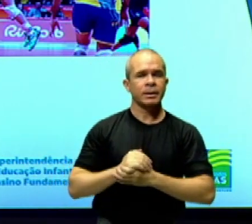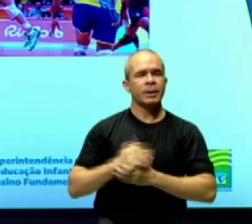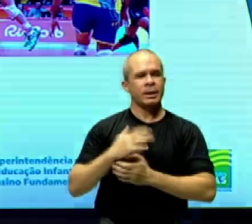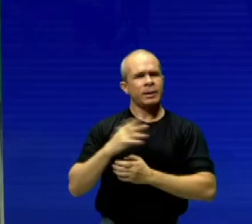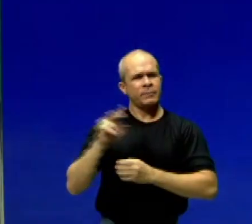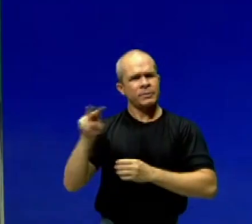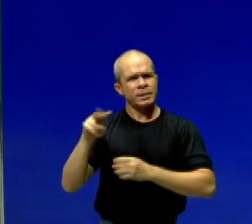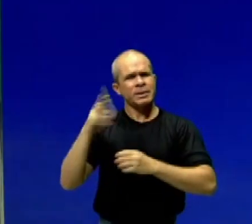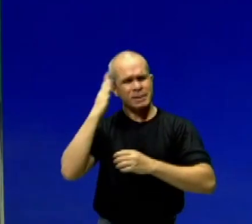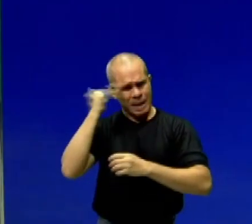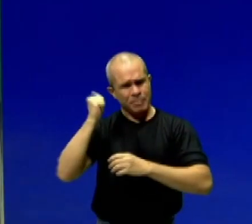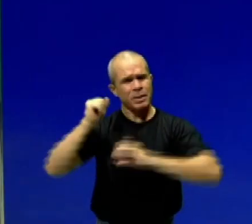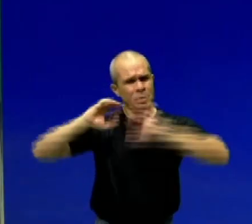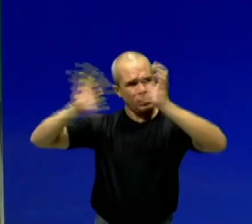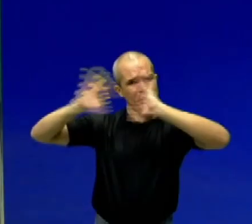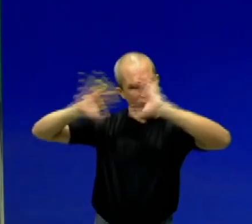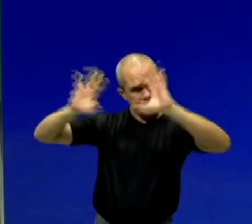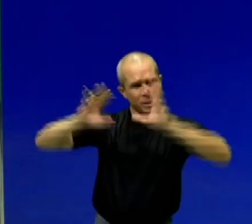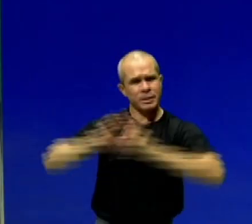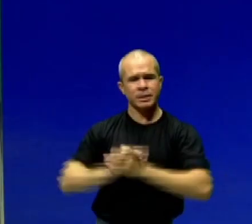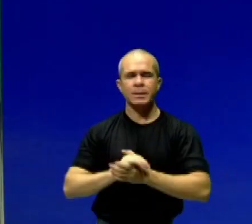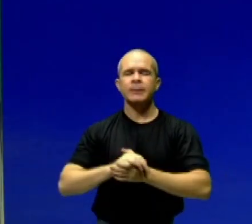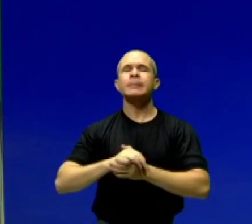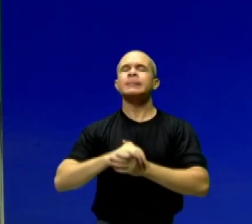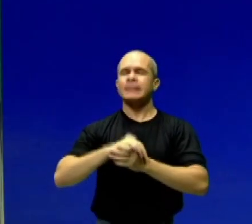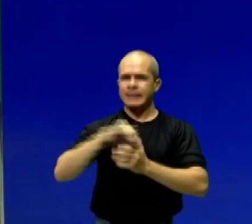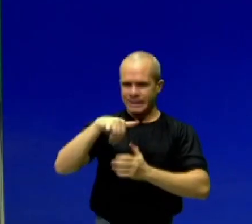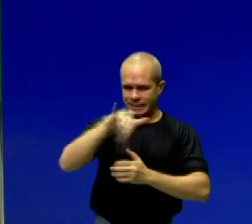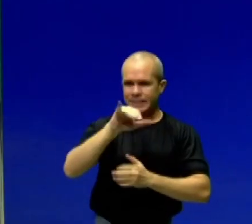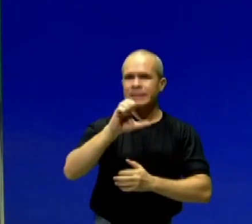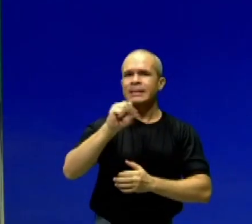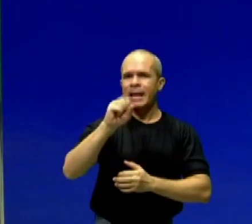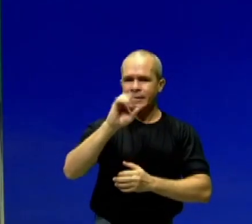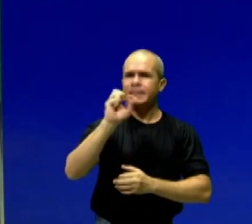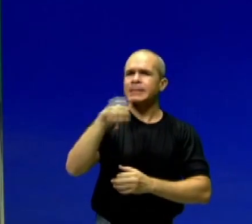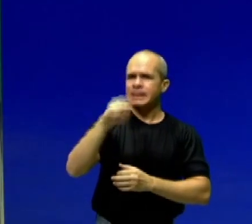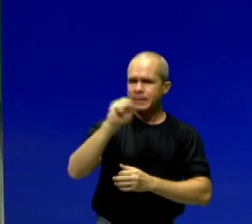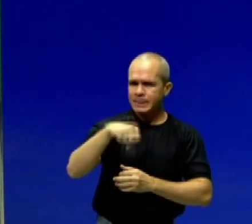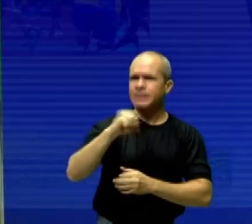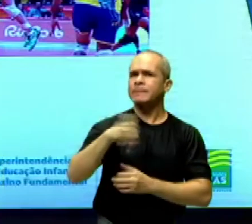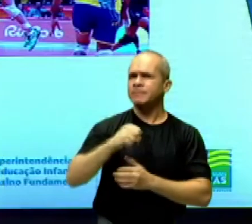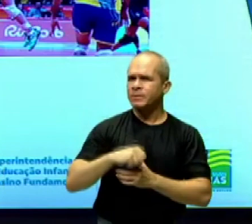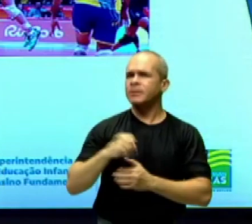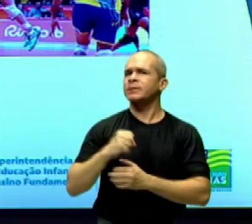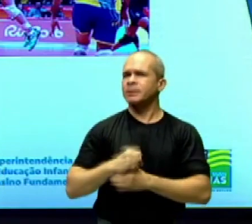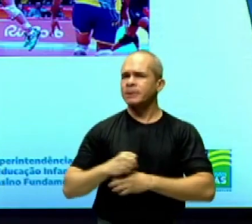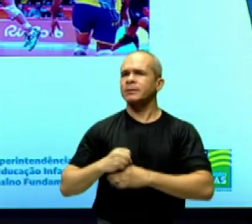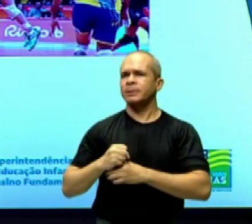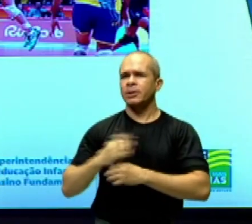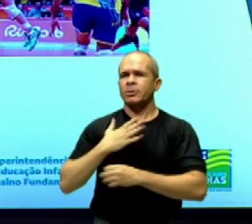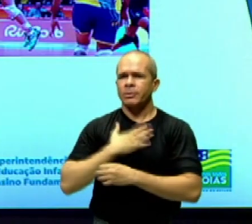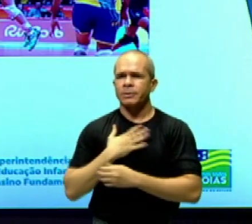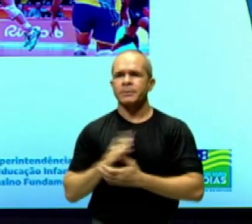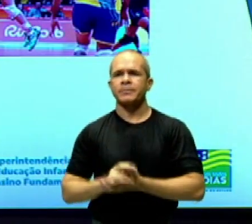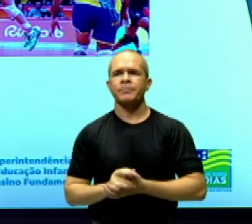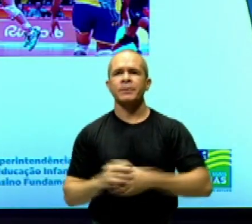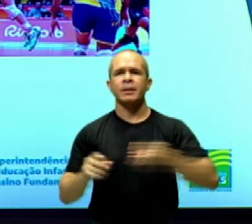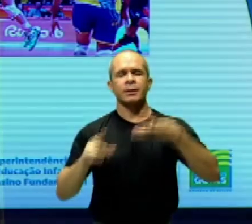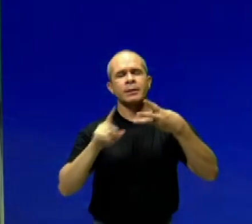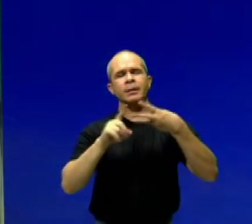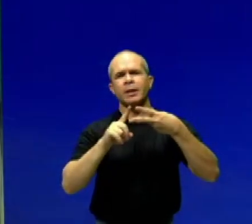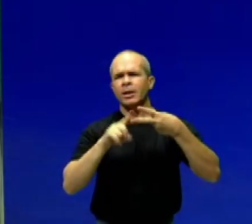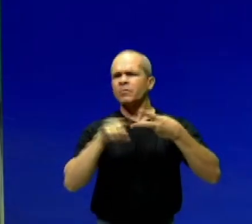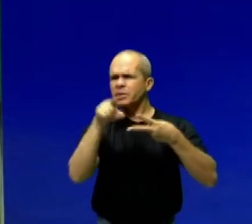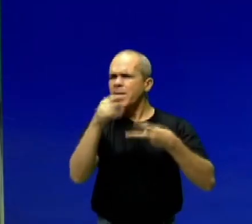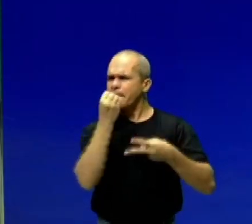vai pensar. E aí você vai responder. Yes, I do. No, I don't. Are you good at volleyball? Are you